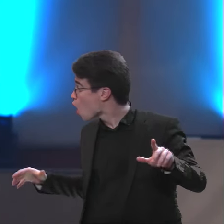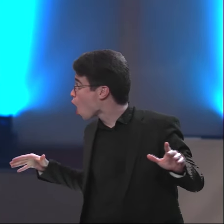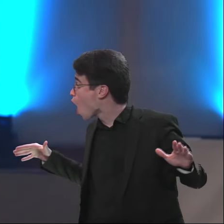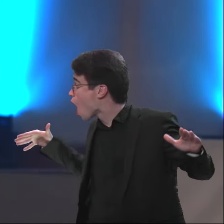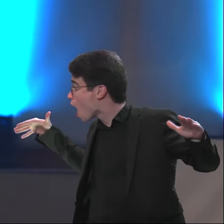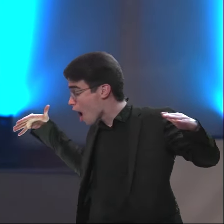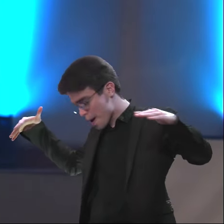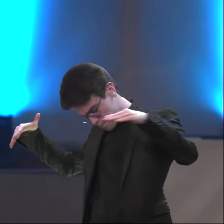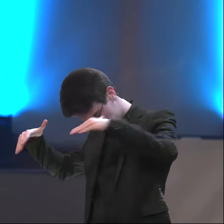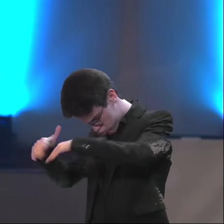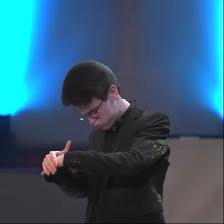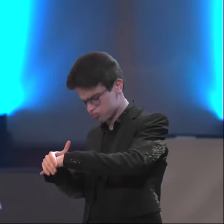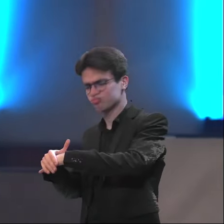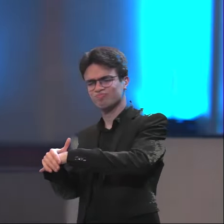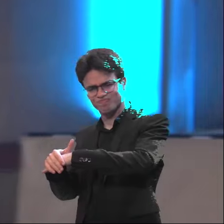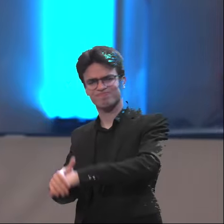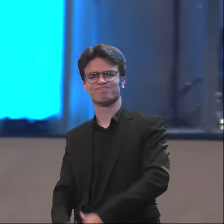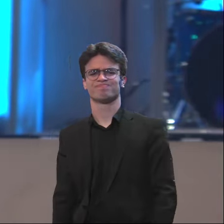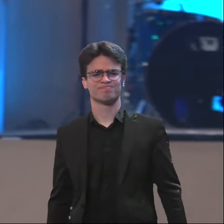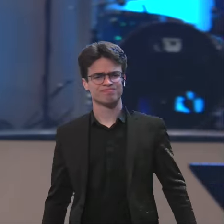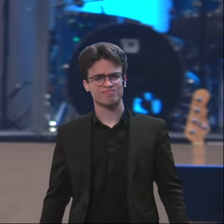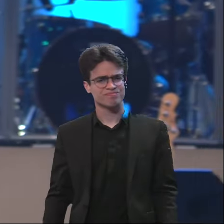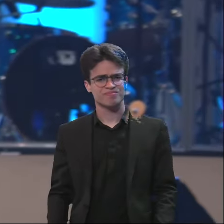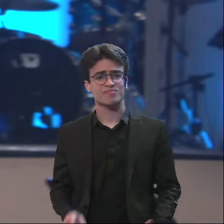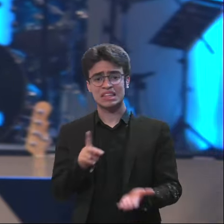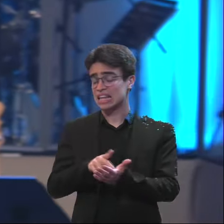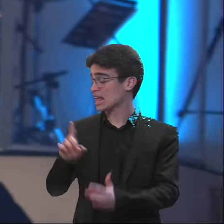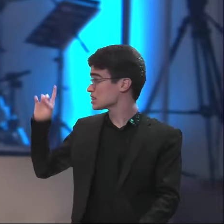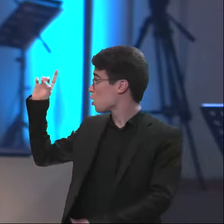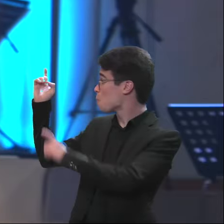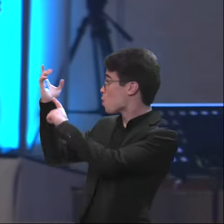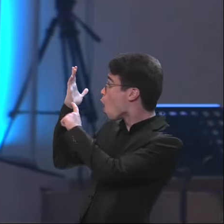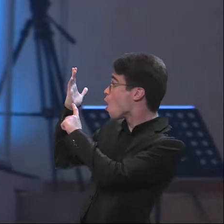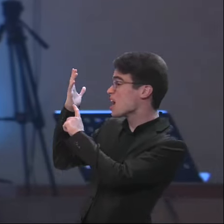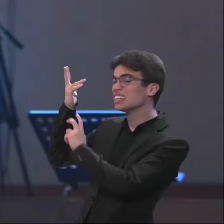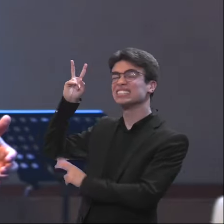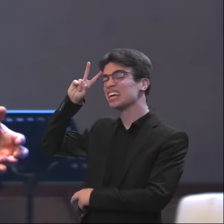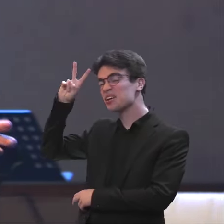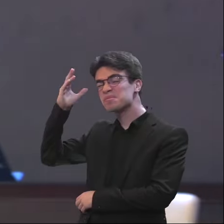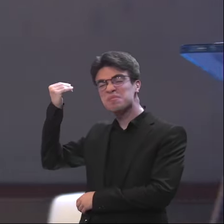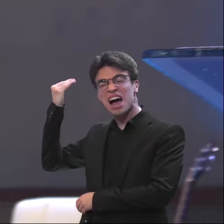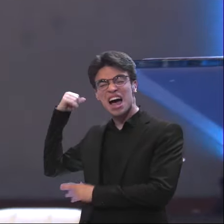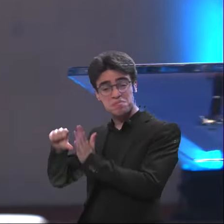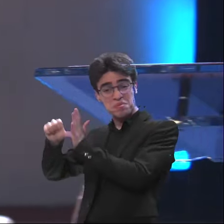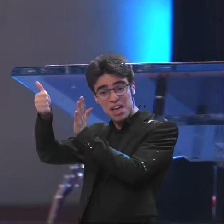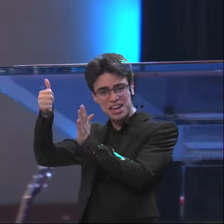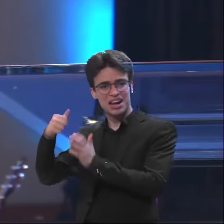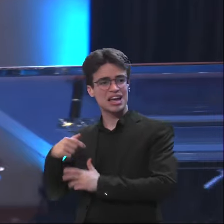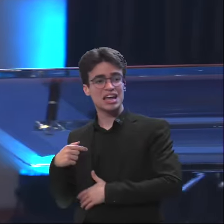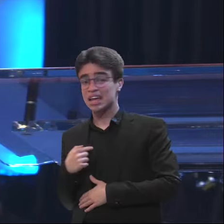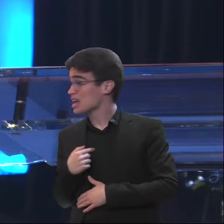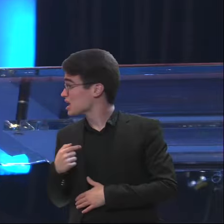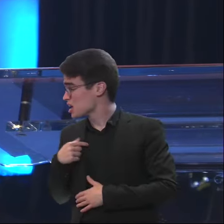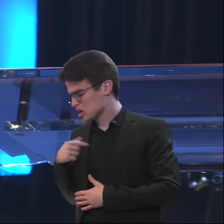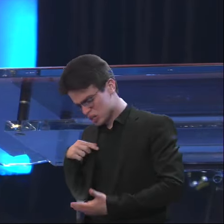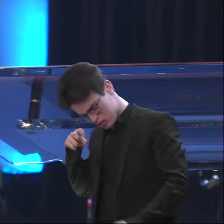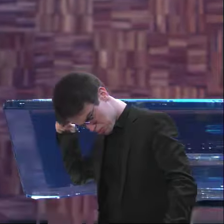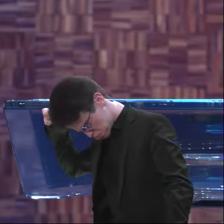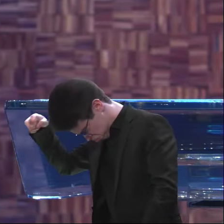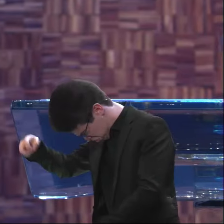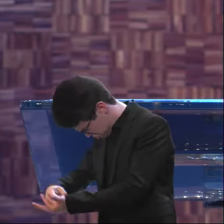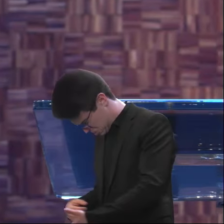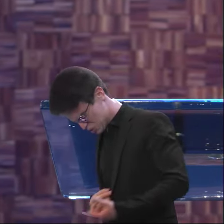prostrado. Quando Deus se revelou a mim a primeira vez, eu lembro, eu caí de joelhos no chão e eu chorava muito